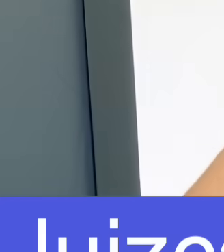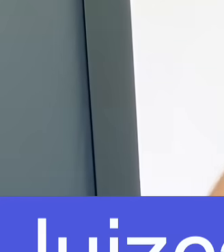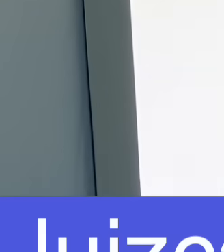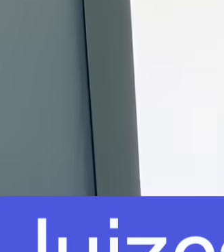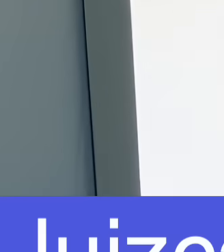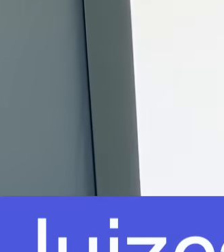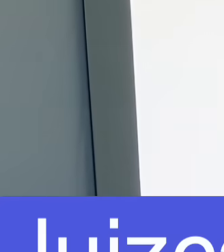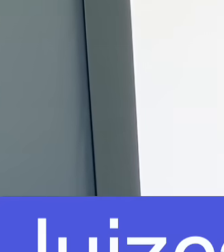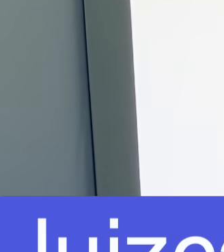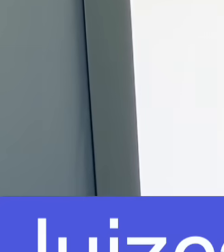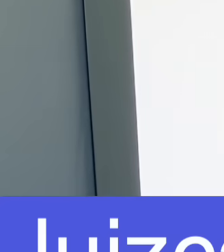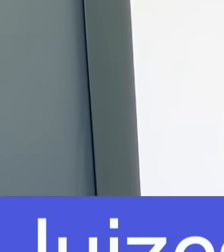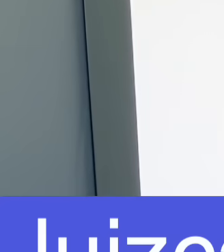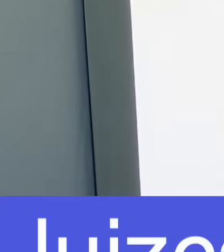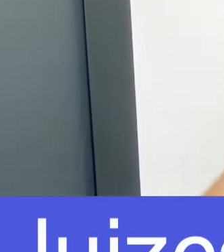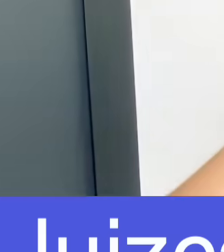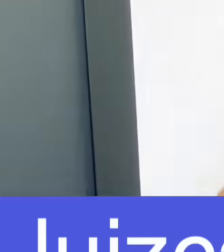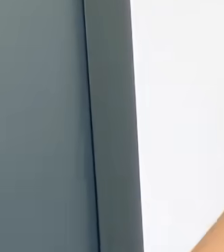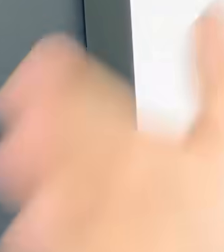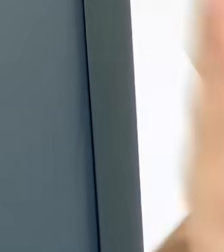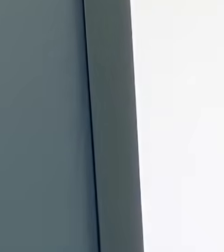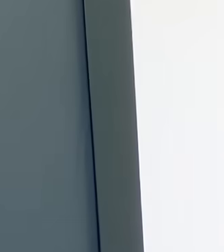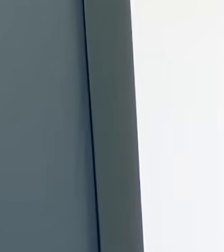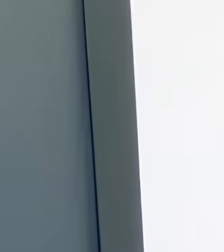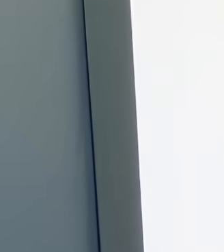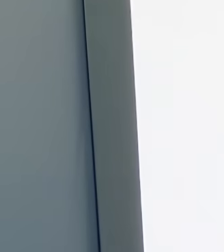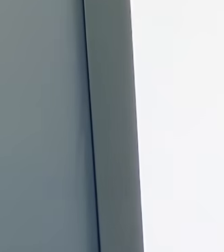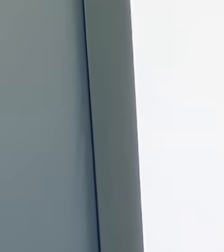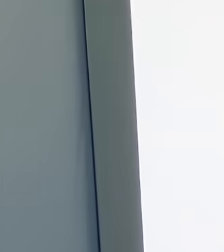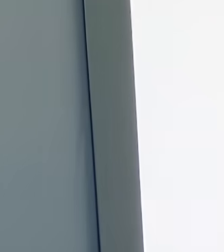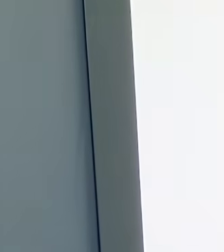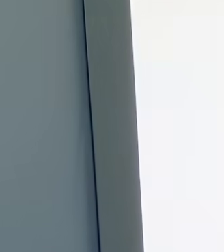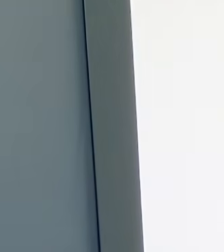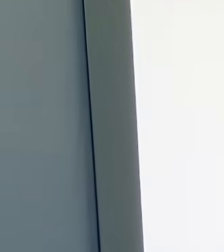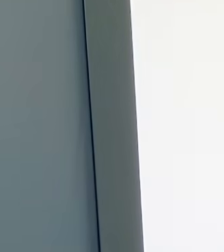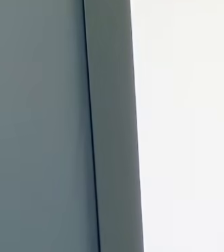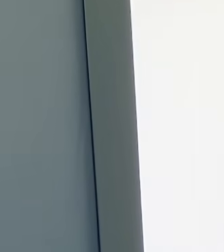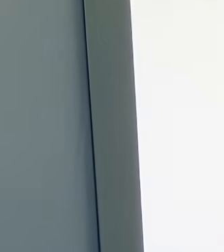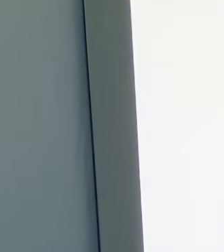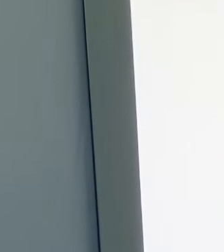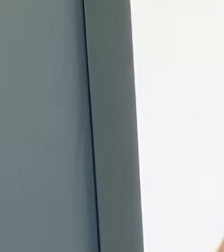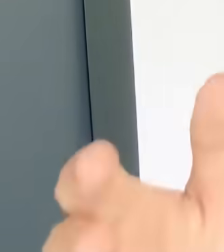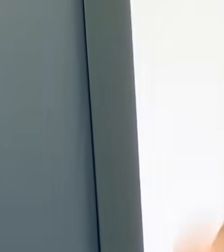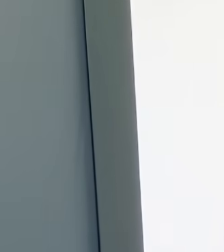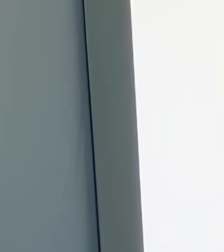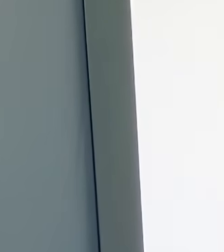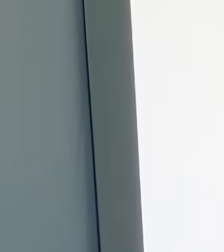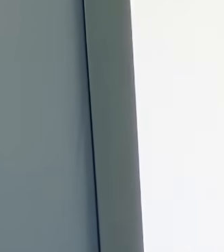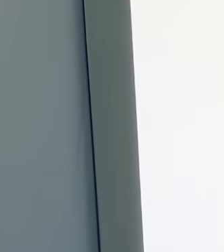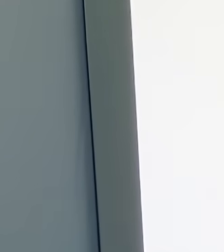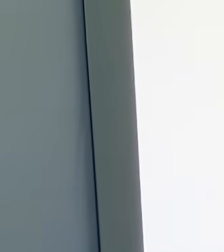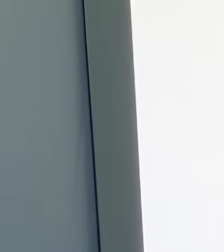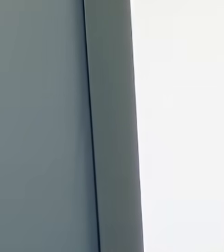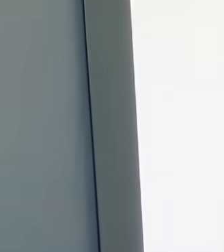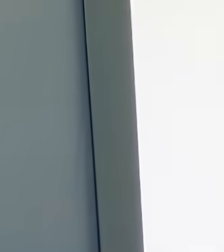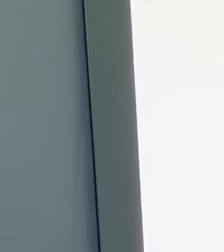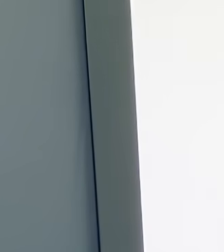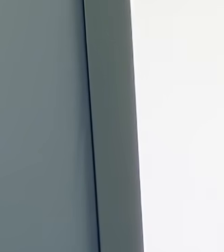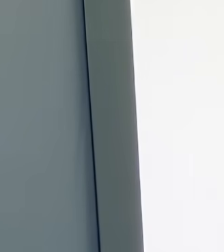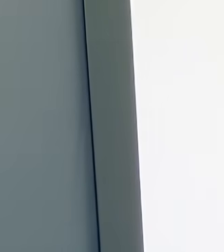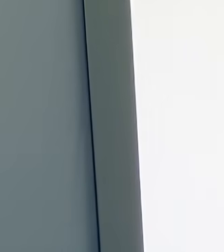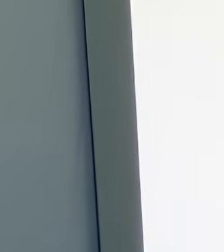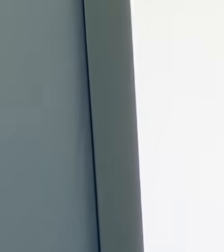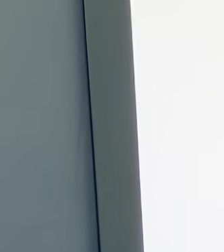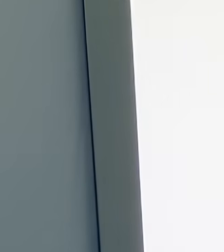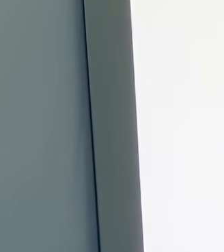na descrição do vídeo. No mais, curte e compartilha ao máximo esse vídeo. Não esquece de deixar aquele comentário esperto para